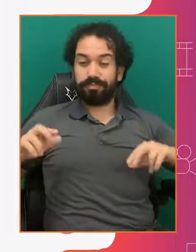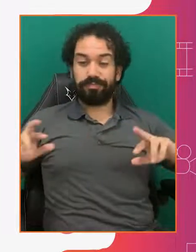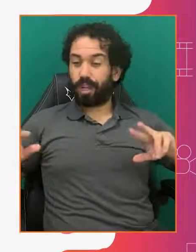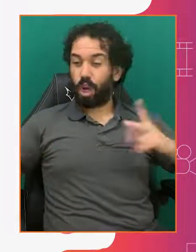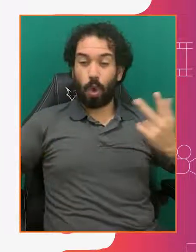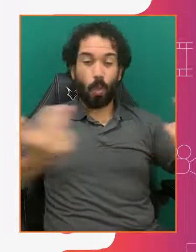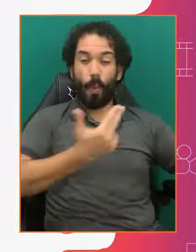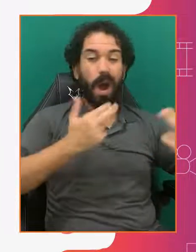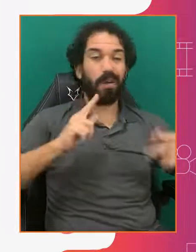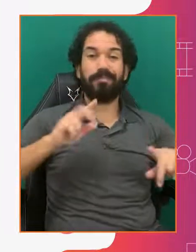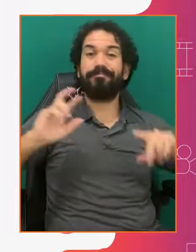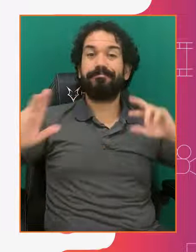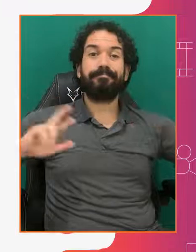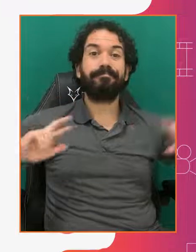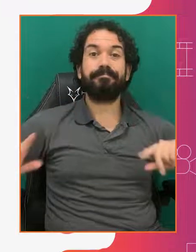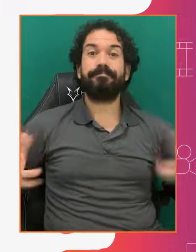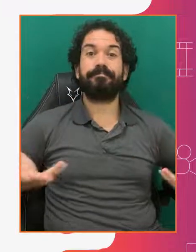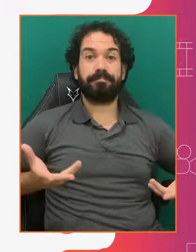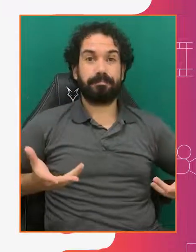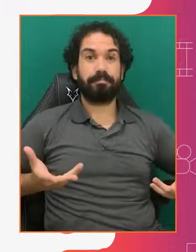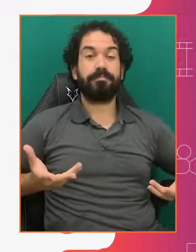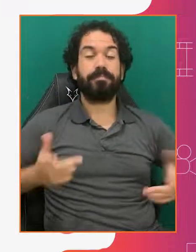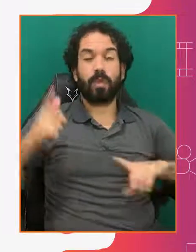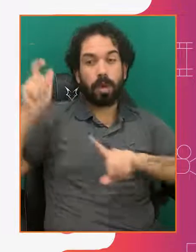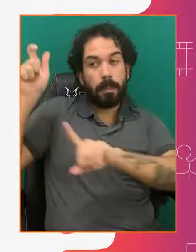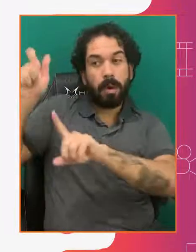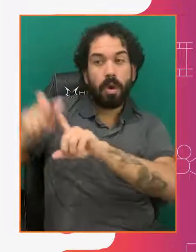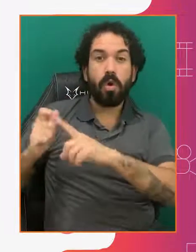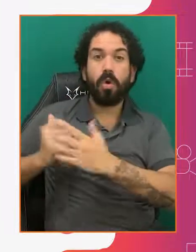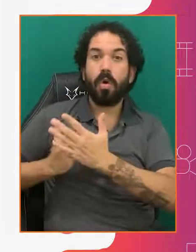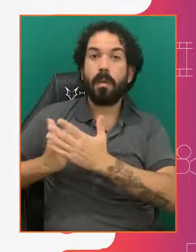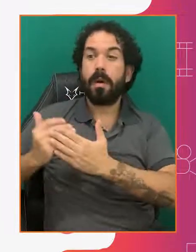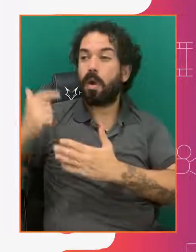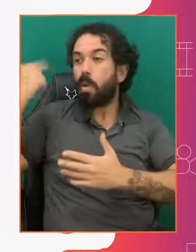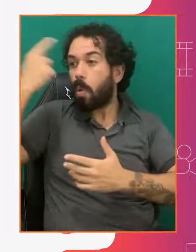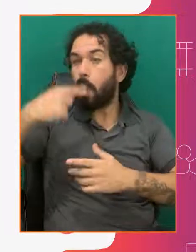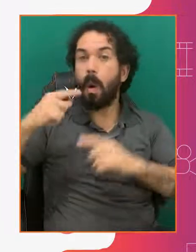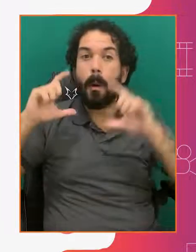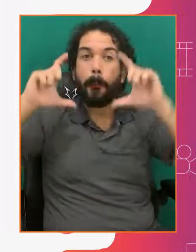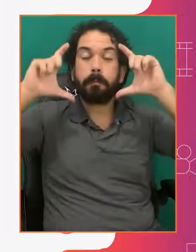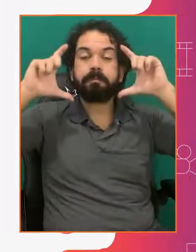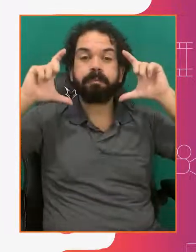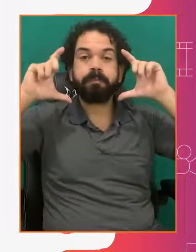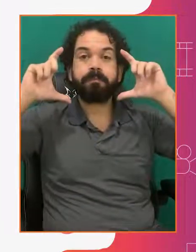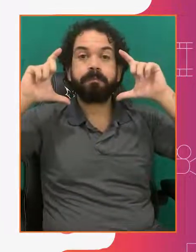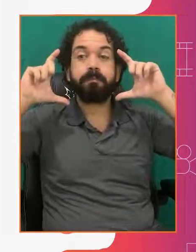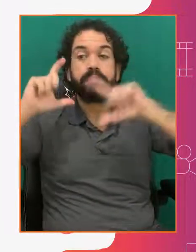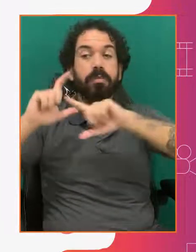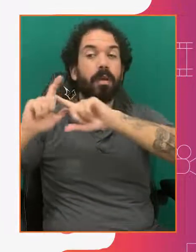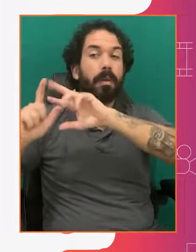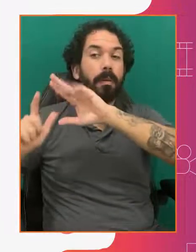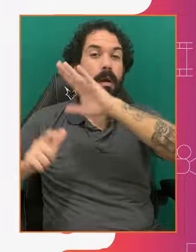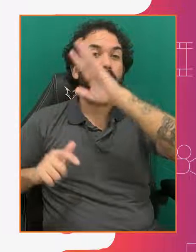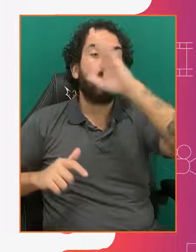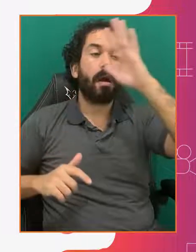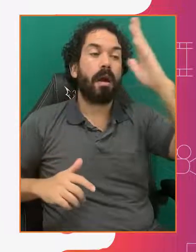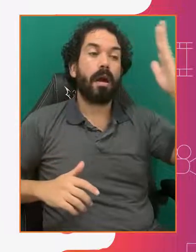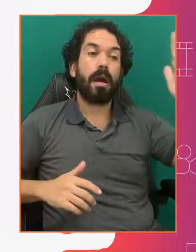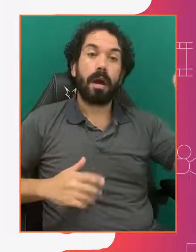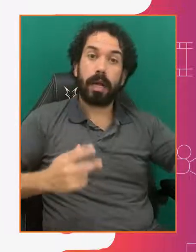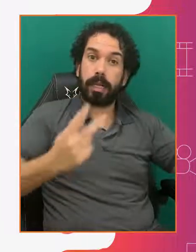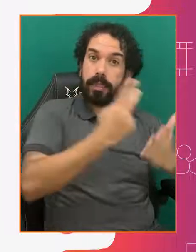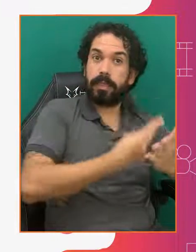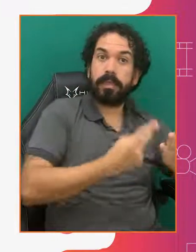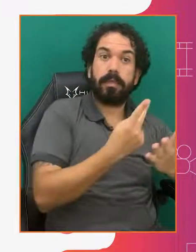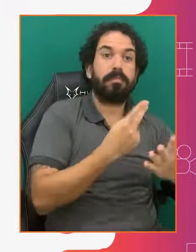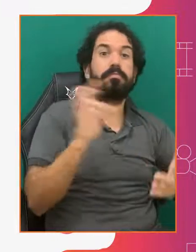ficavam mais uniformes. O personagem que começava com um rosto bem redondo, quando você já estava